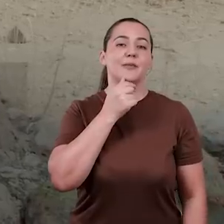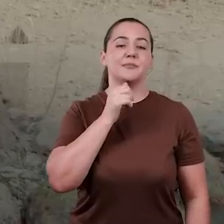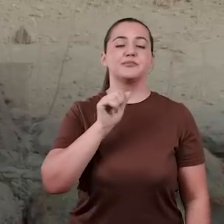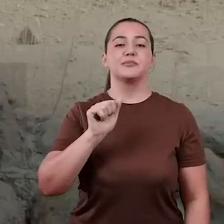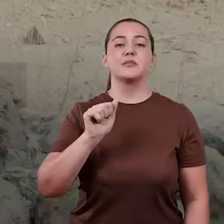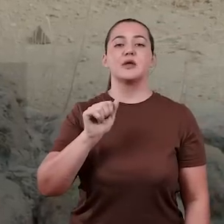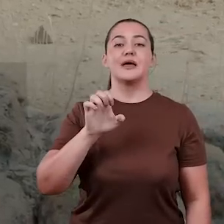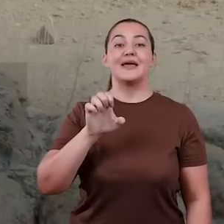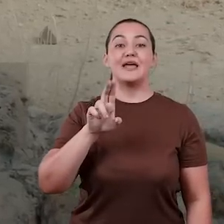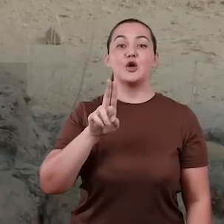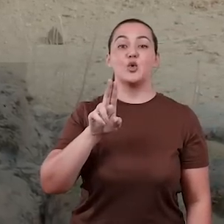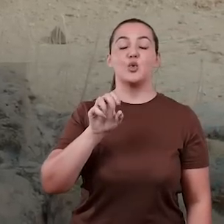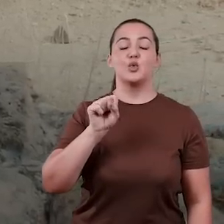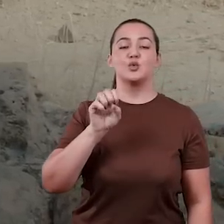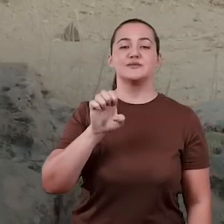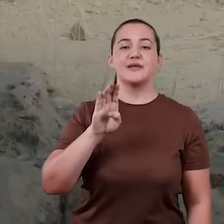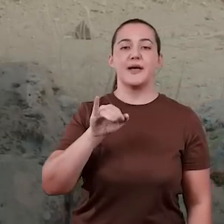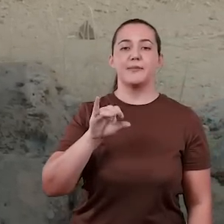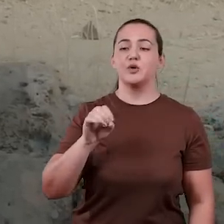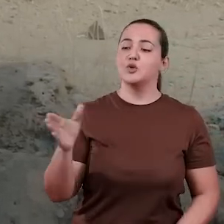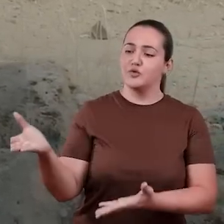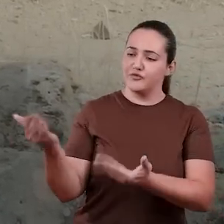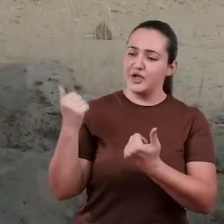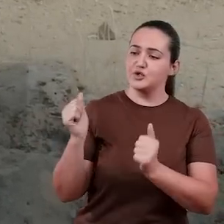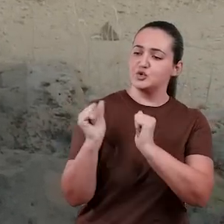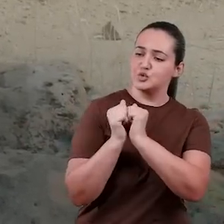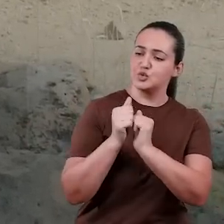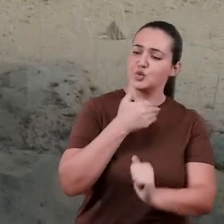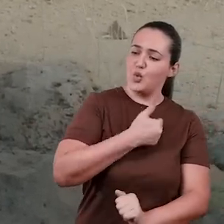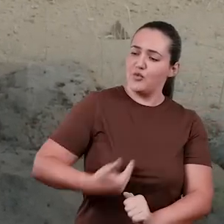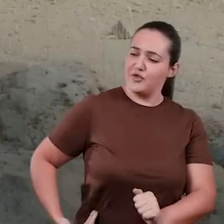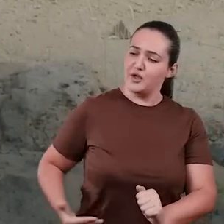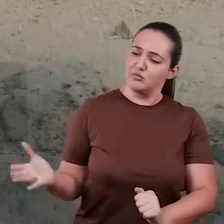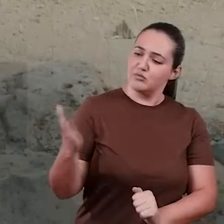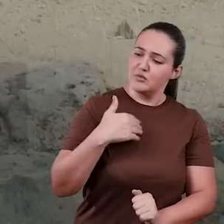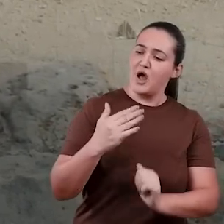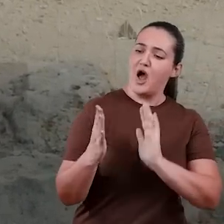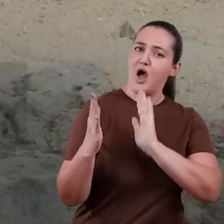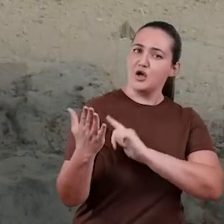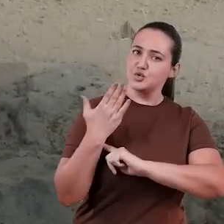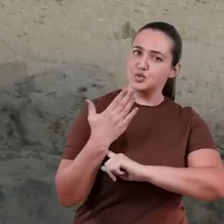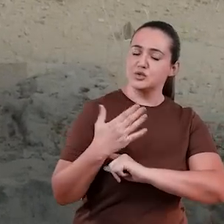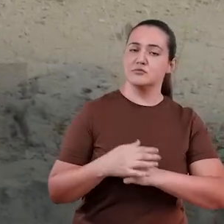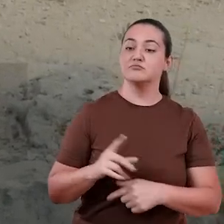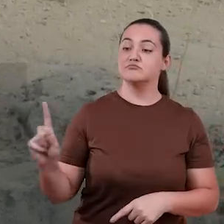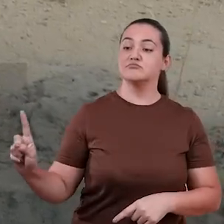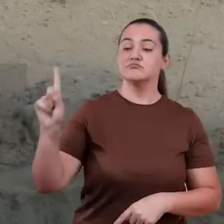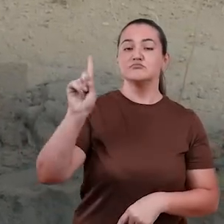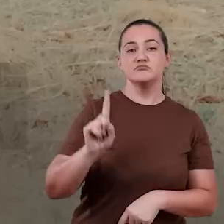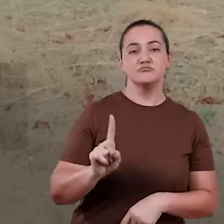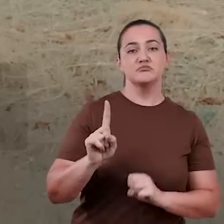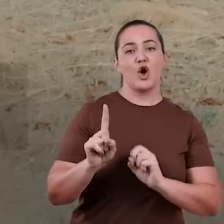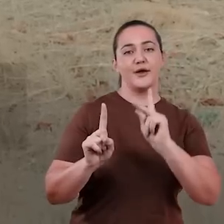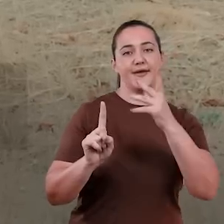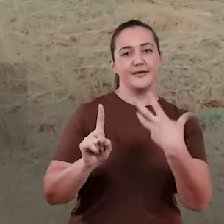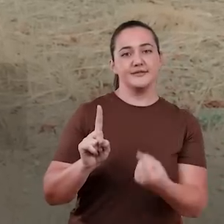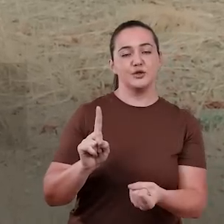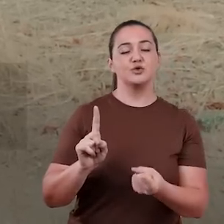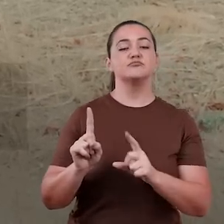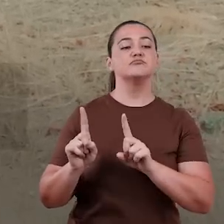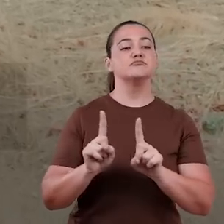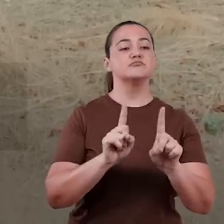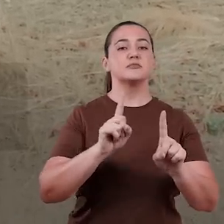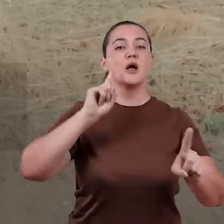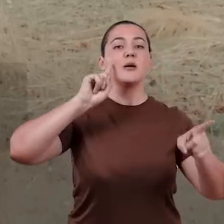um bispo da igreja, ele deixou de ser monge, ele deixou essa vida monástica. Mas ainda assim ele tinha aquela raiz. E nessa